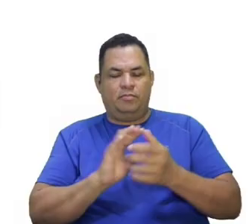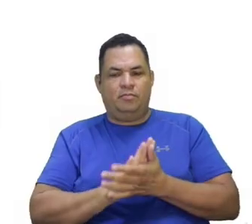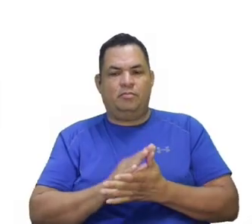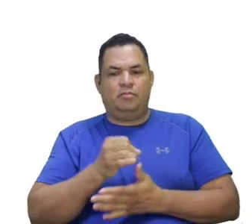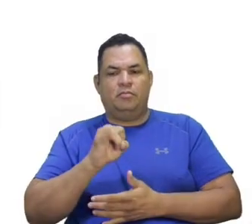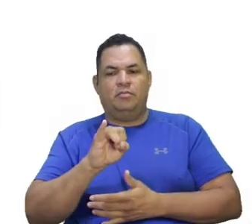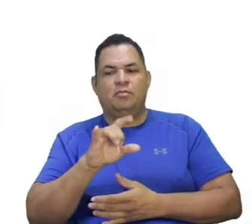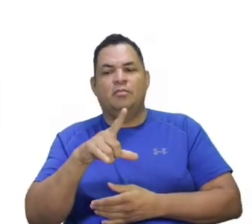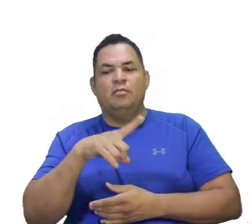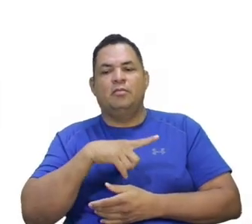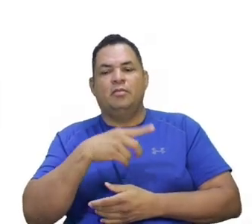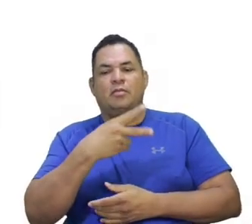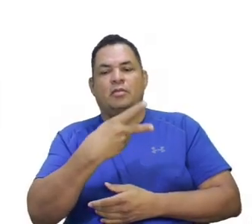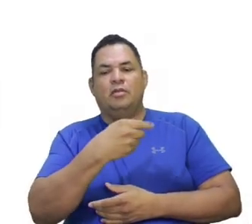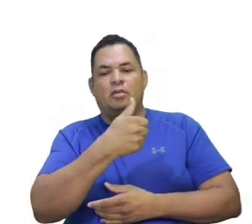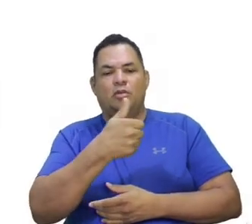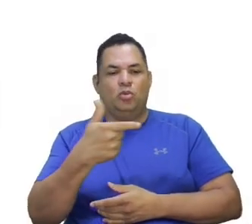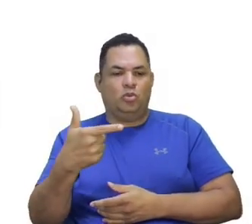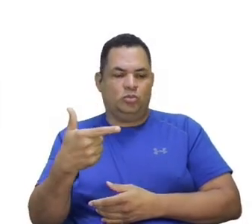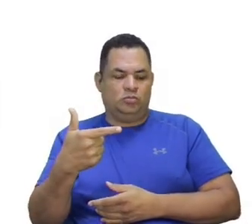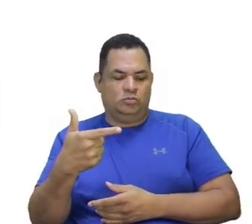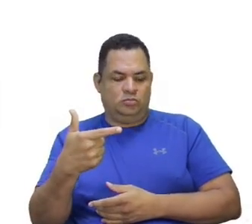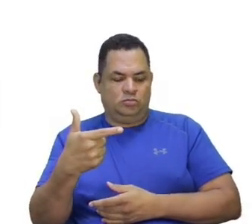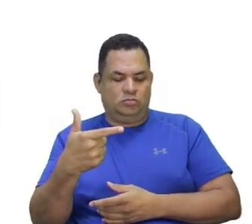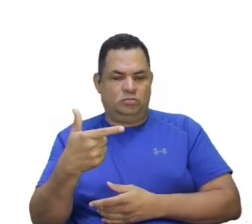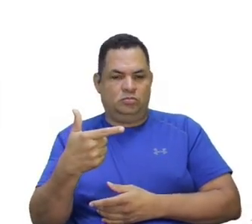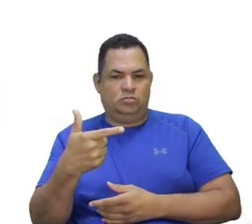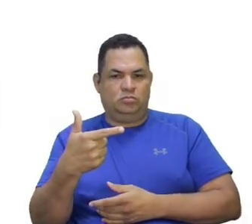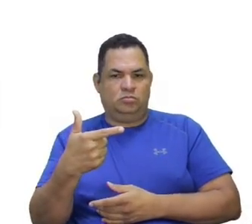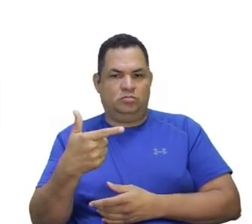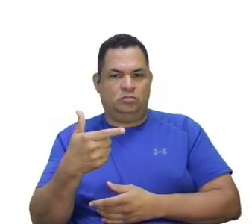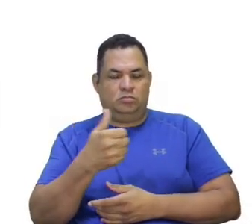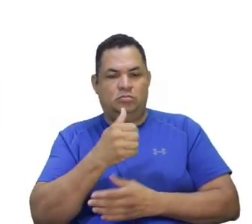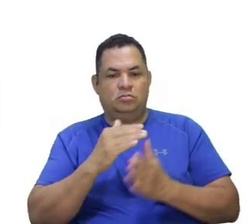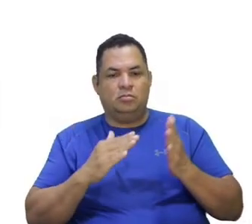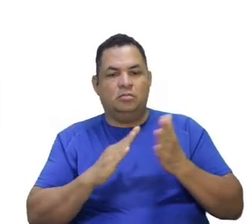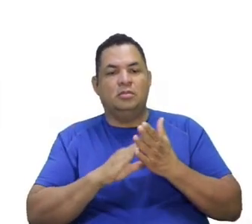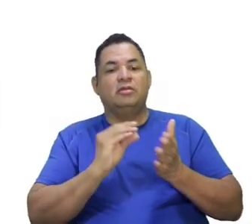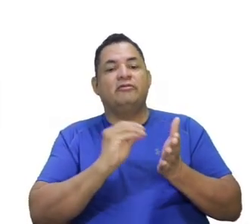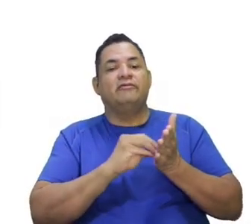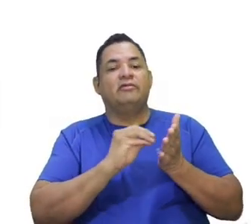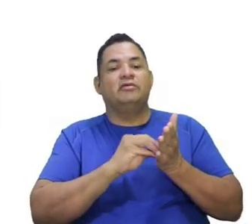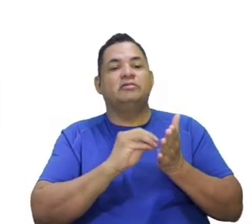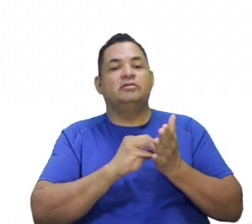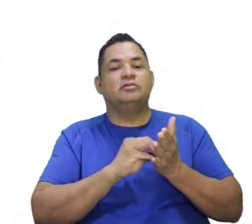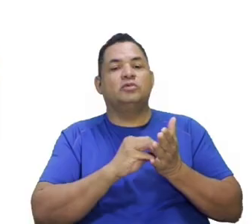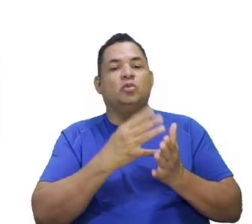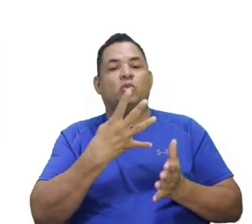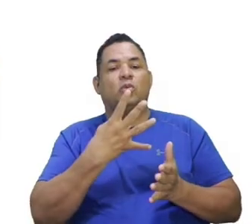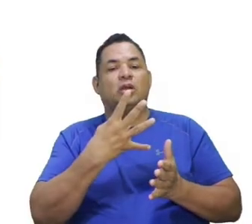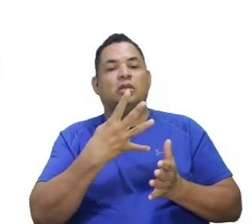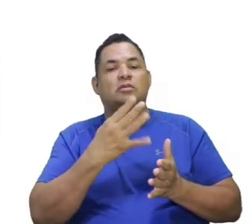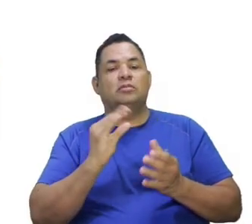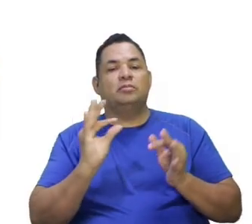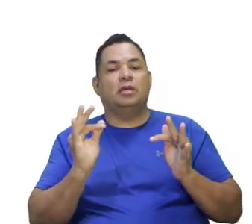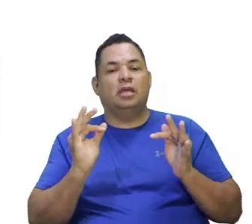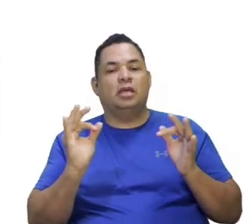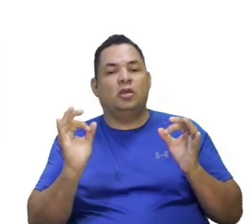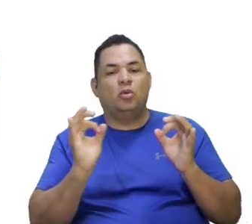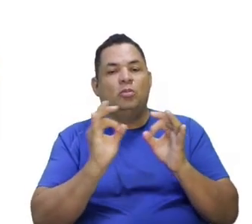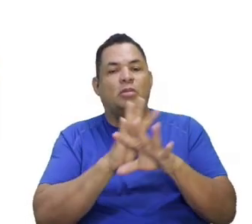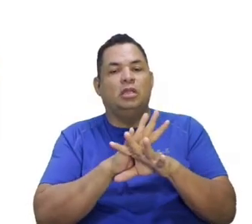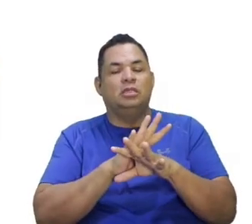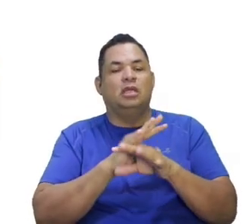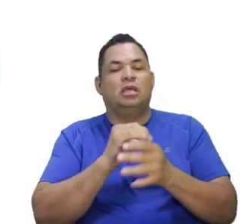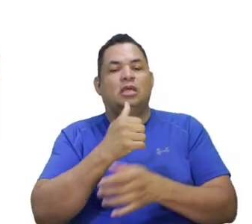observar? Se eu já tenho 12 elétrons, para 16 faltam 4. Essa